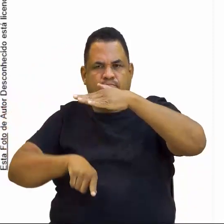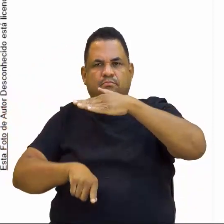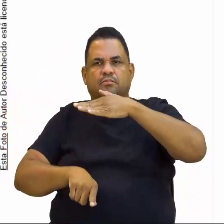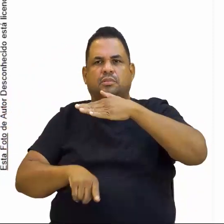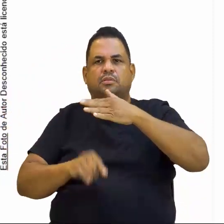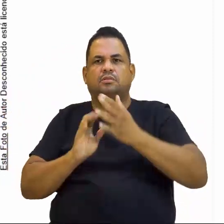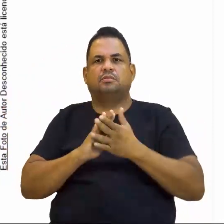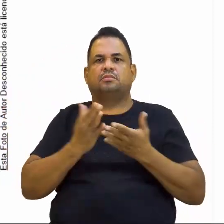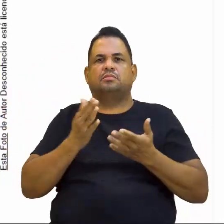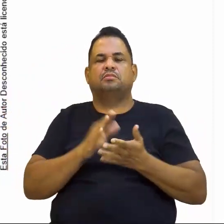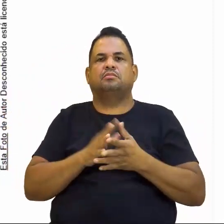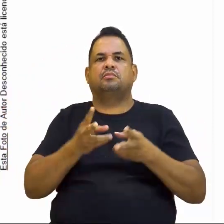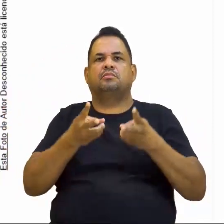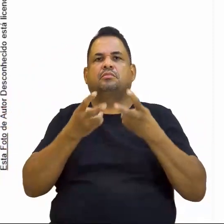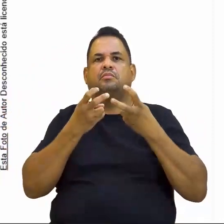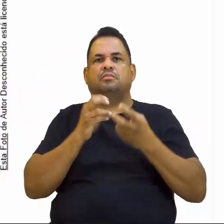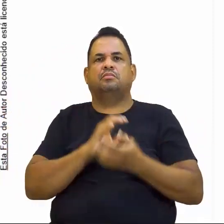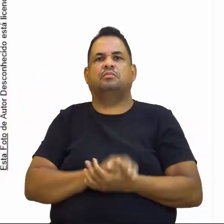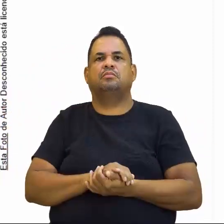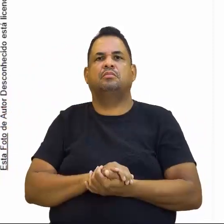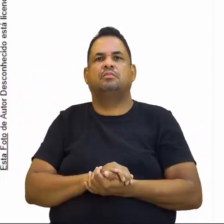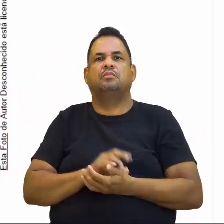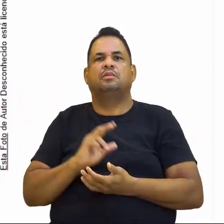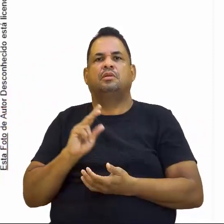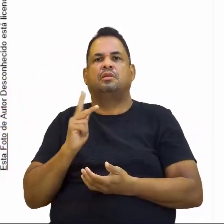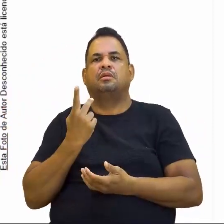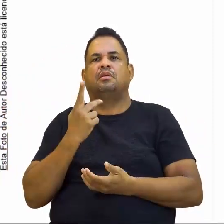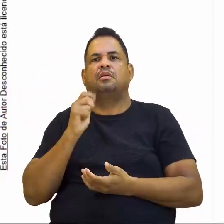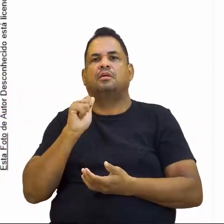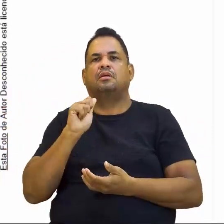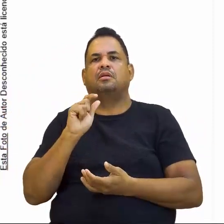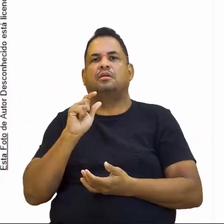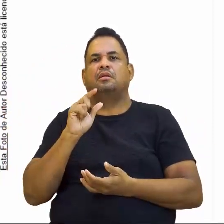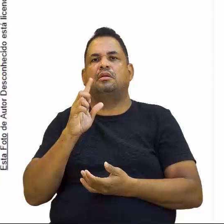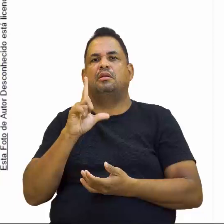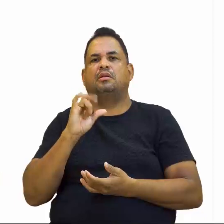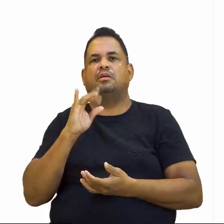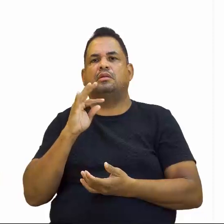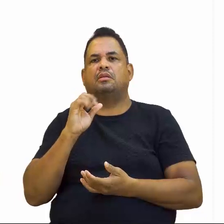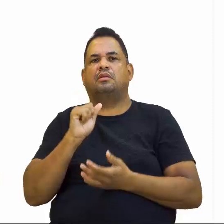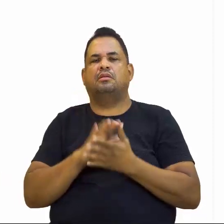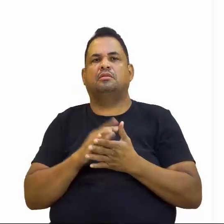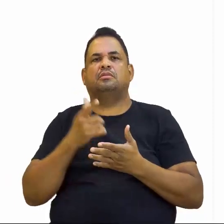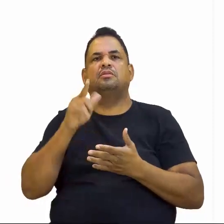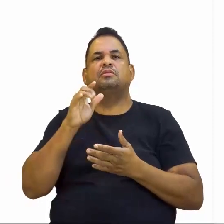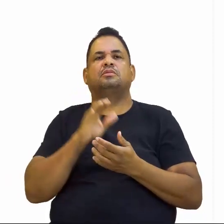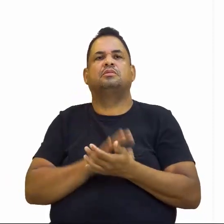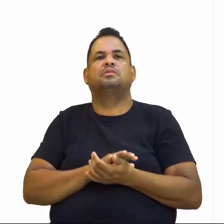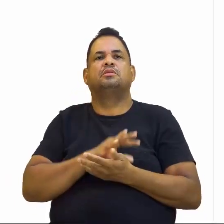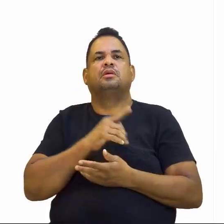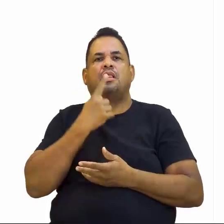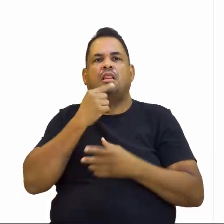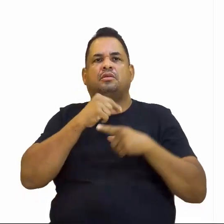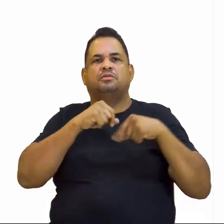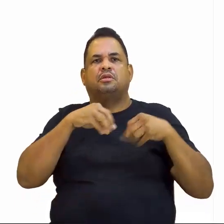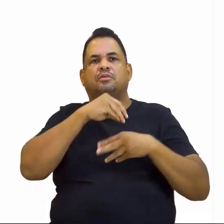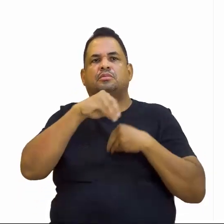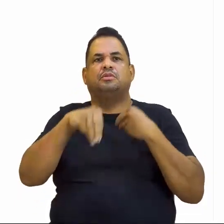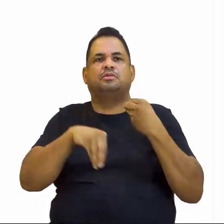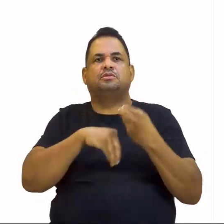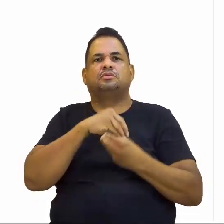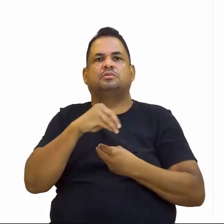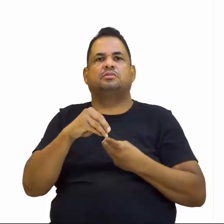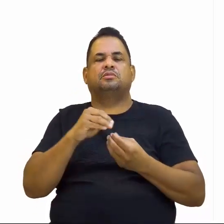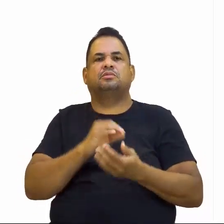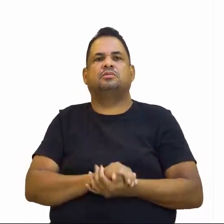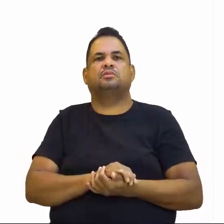é uma extração que a gente diz do mineral halita, tá? Outra forma é o sal misto.